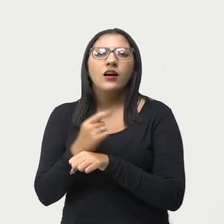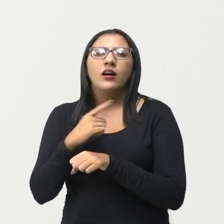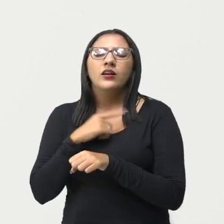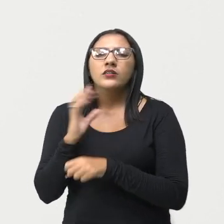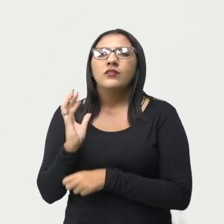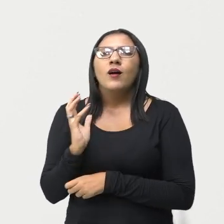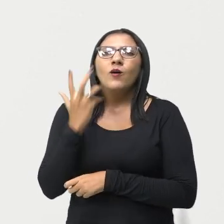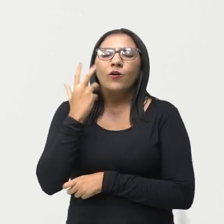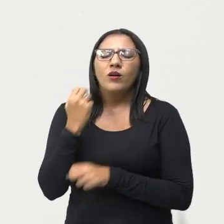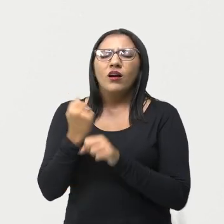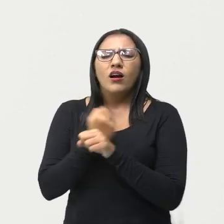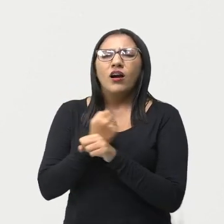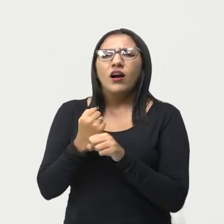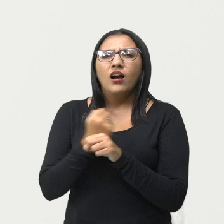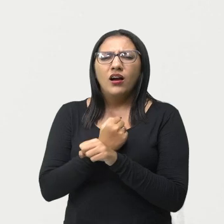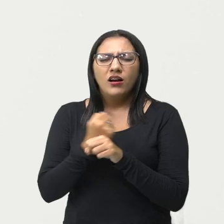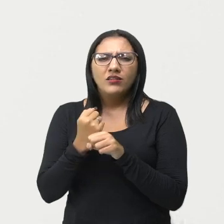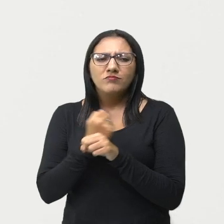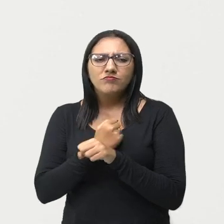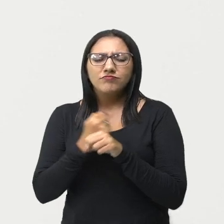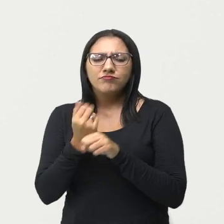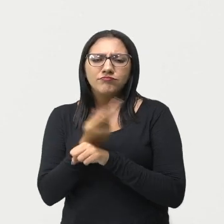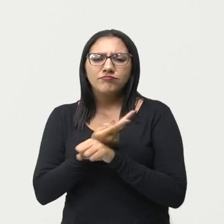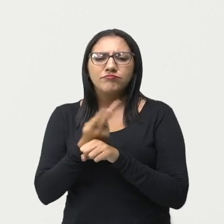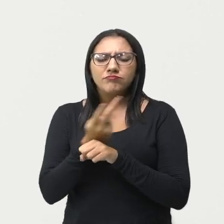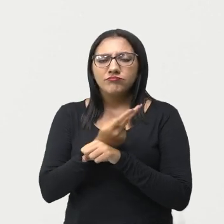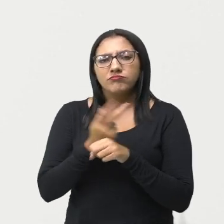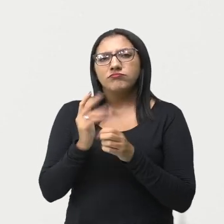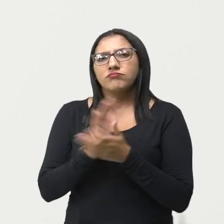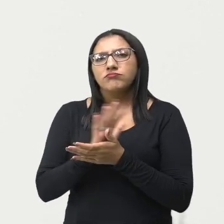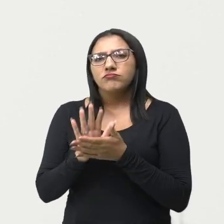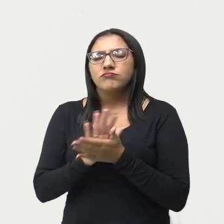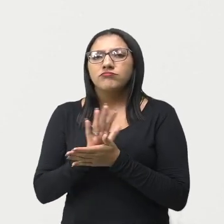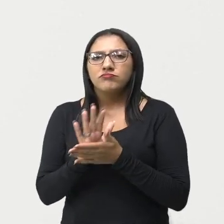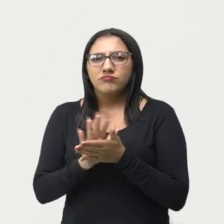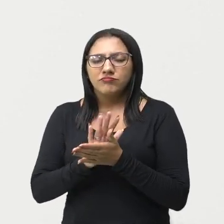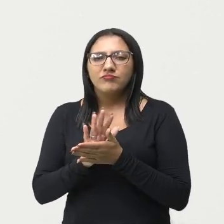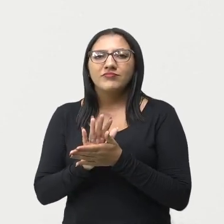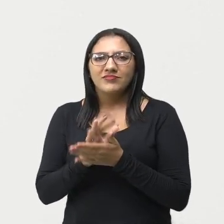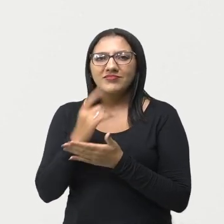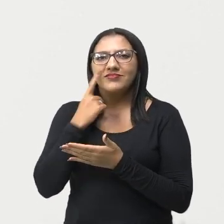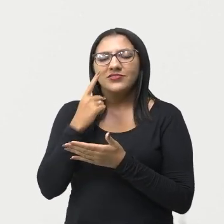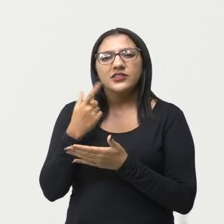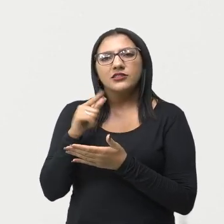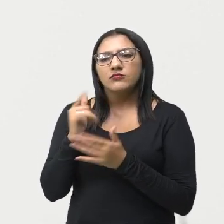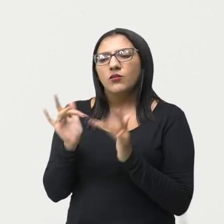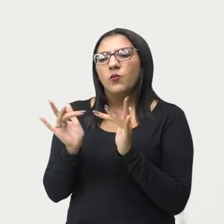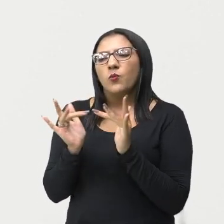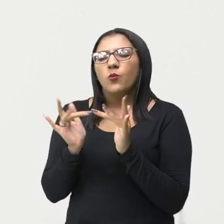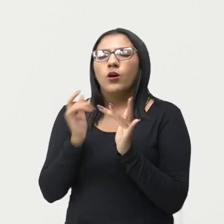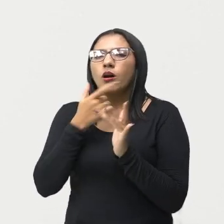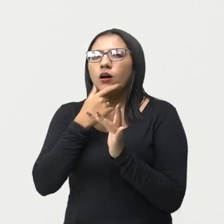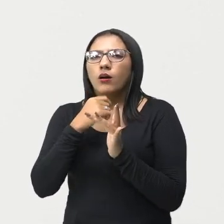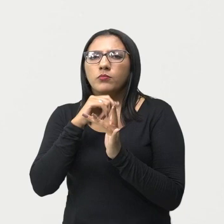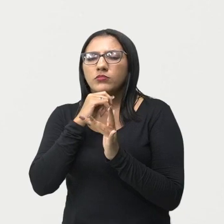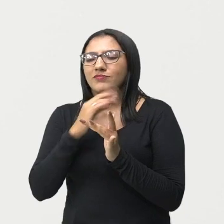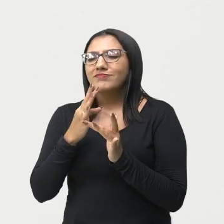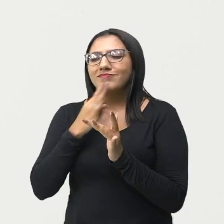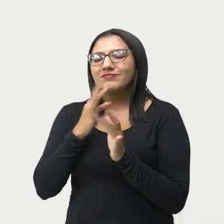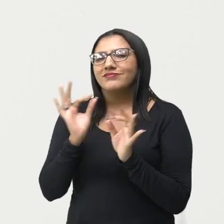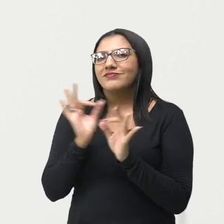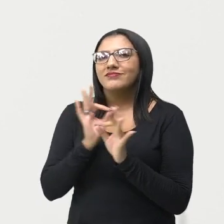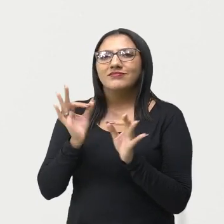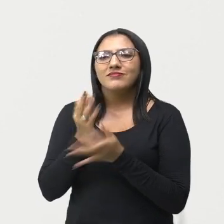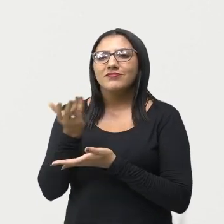sendo causada devido a essa distância, certo? Ele não esteve presente ali com o pai e acabou não conhecendo o pai,